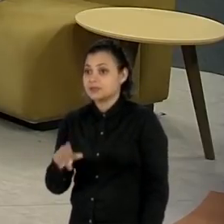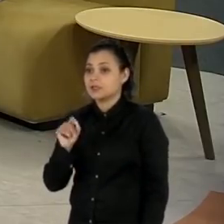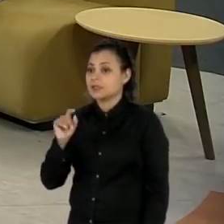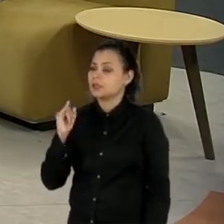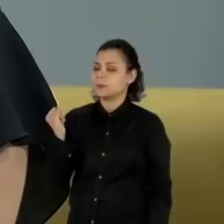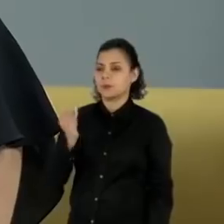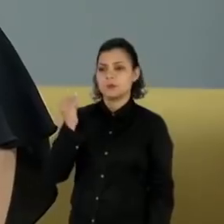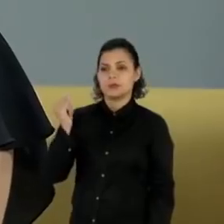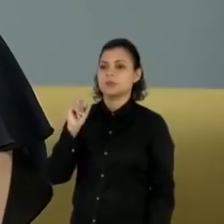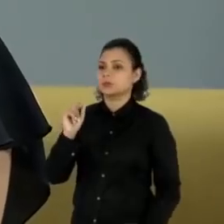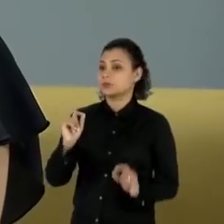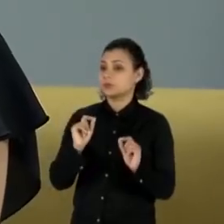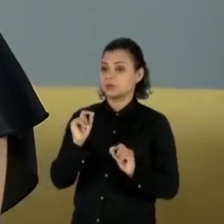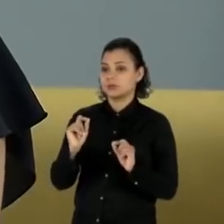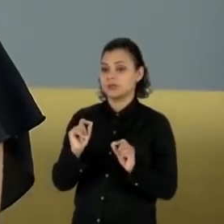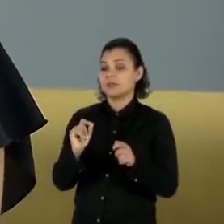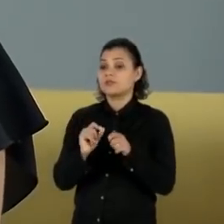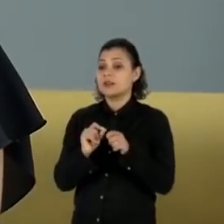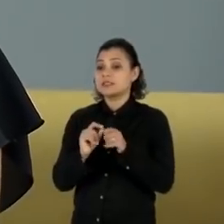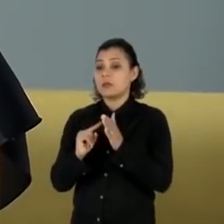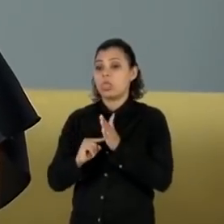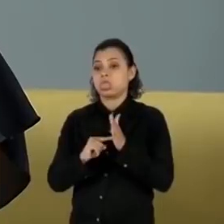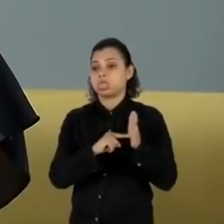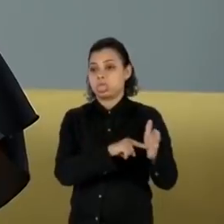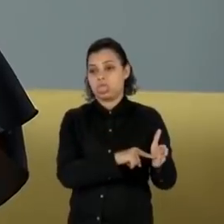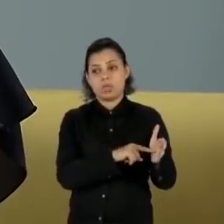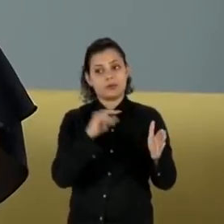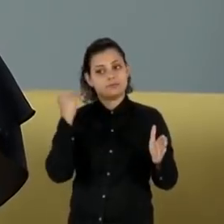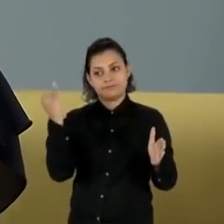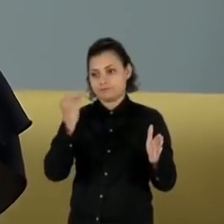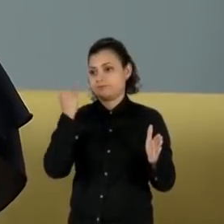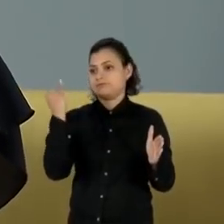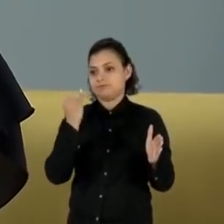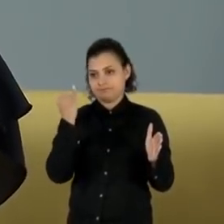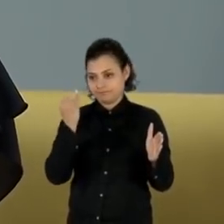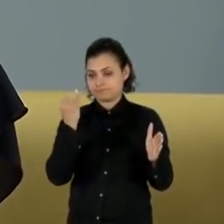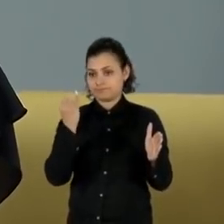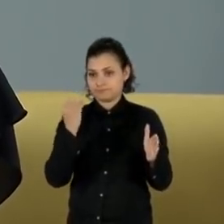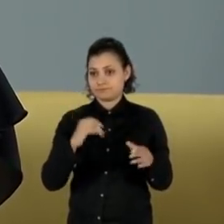disse é importante que seja feita a denúncia tá